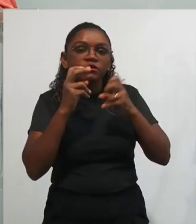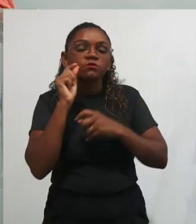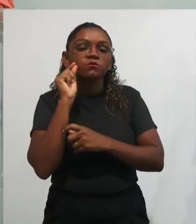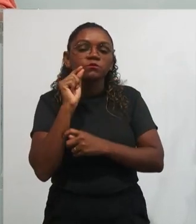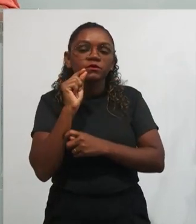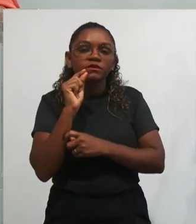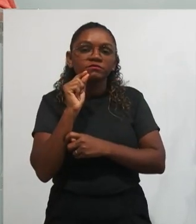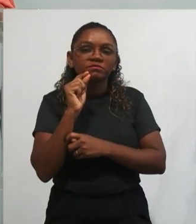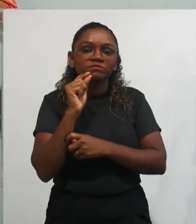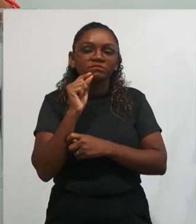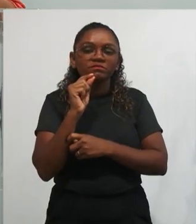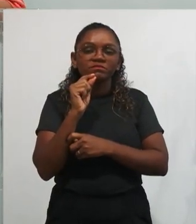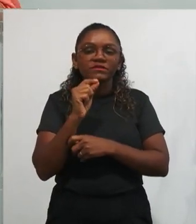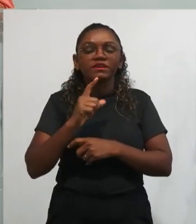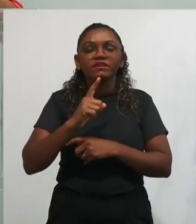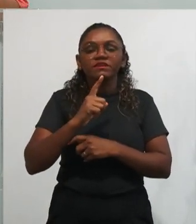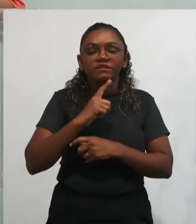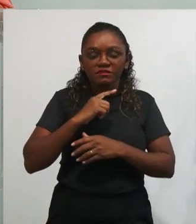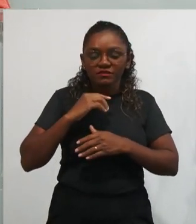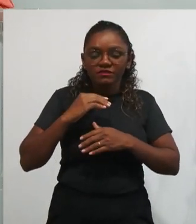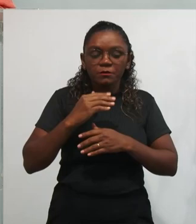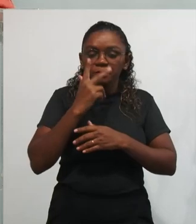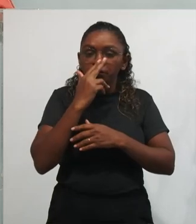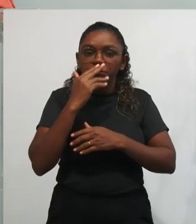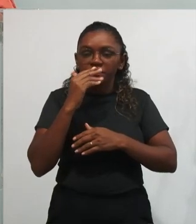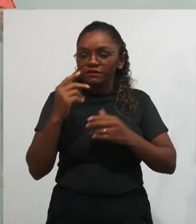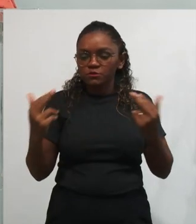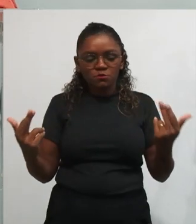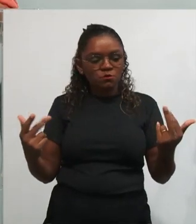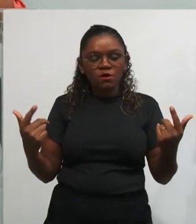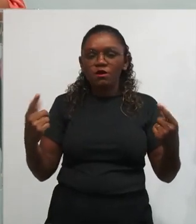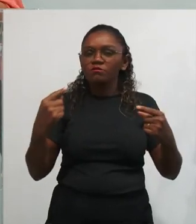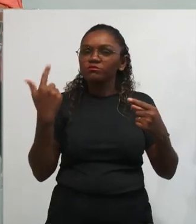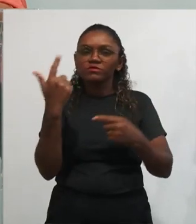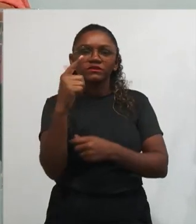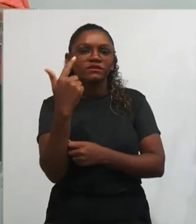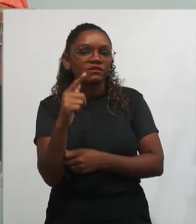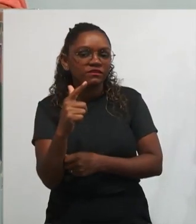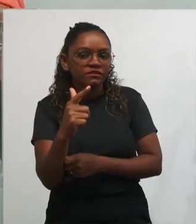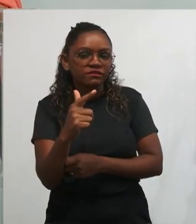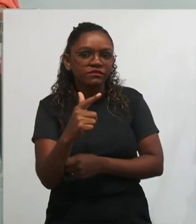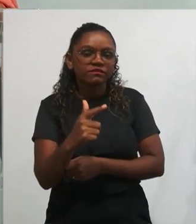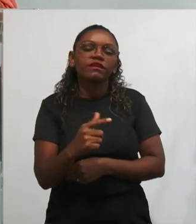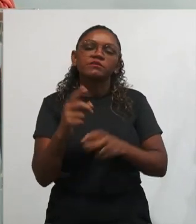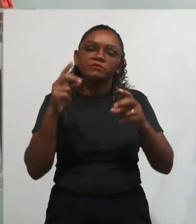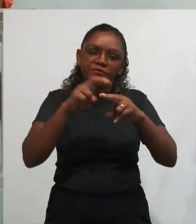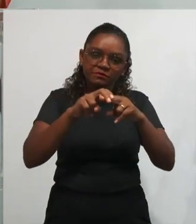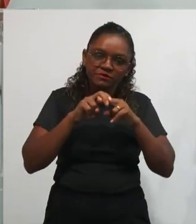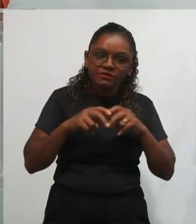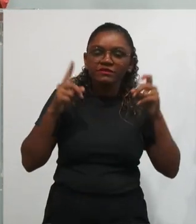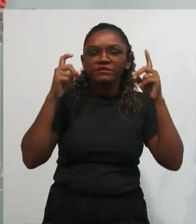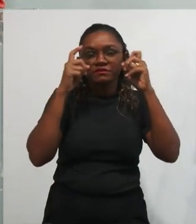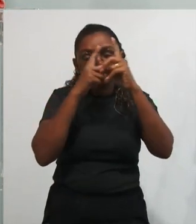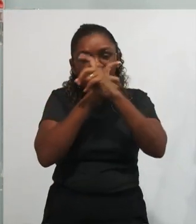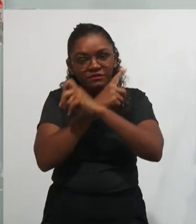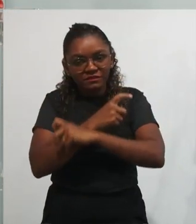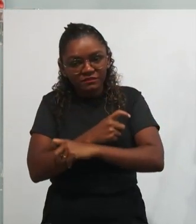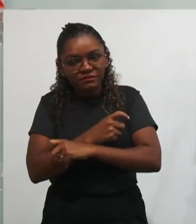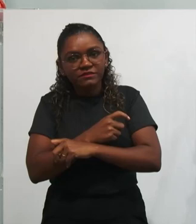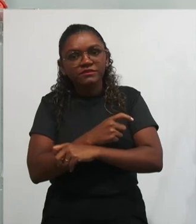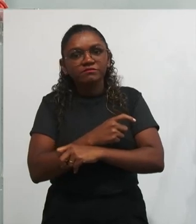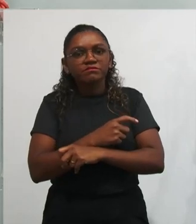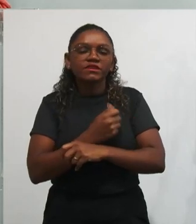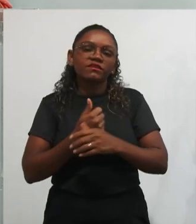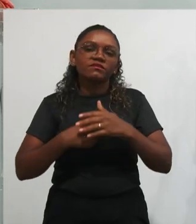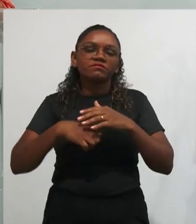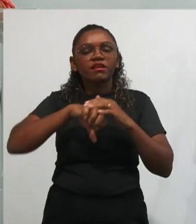consegue perceber que ela tá fluindo como os demais coleguinhas ali então ela tem essa dificuldade isso diminui a sua